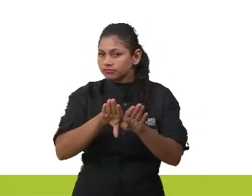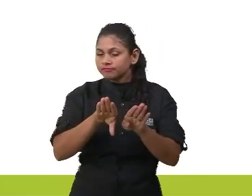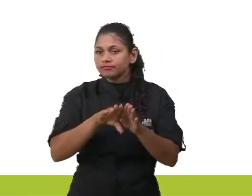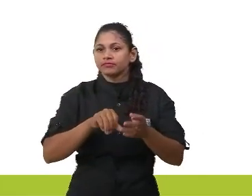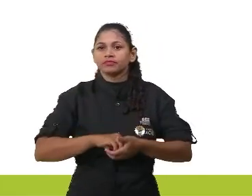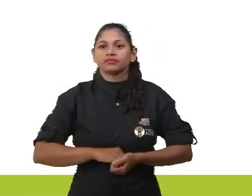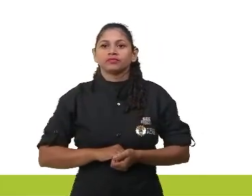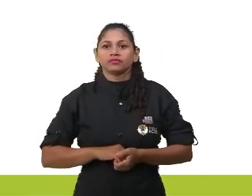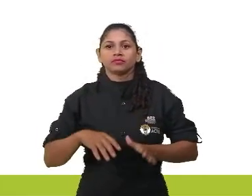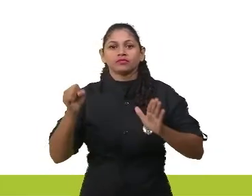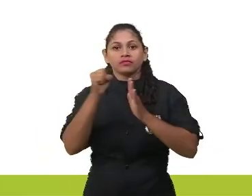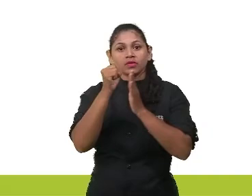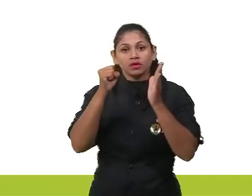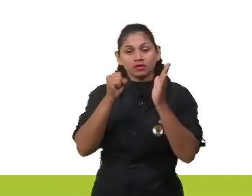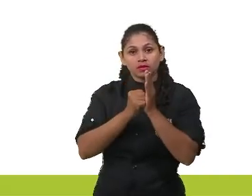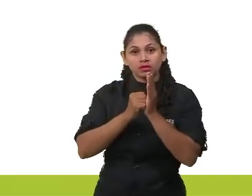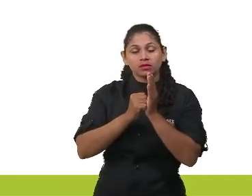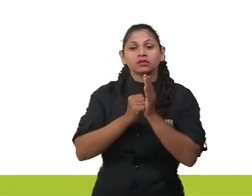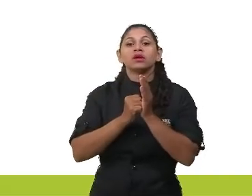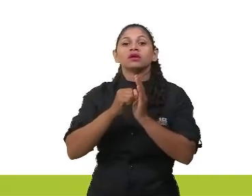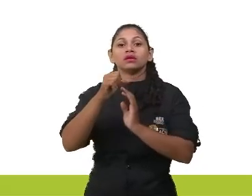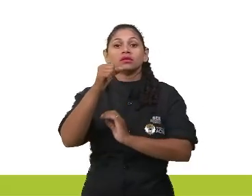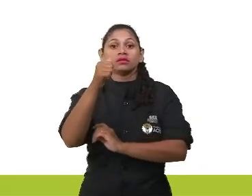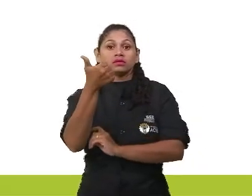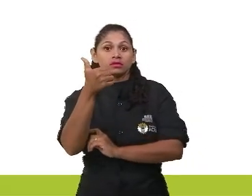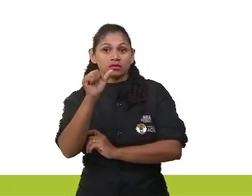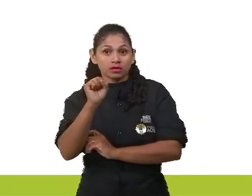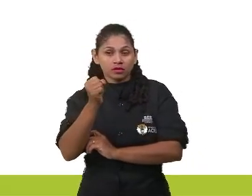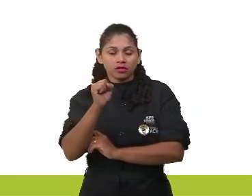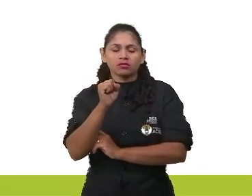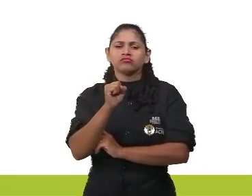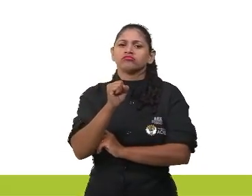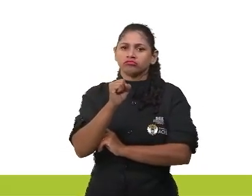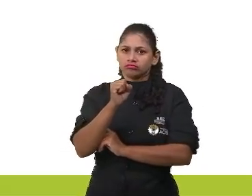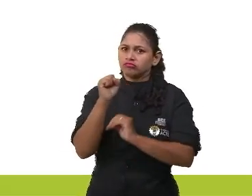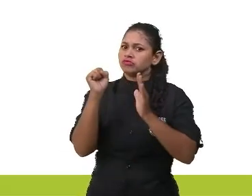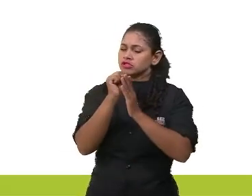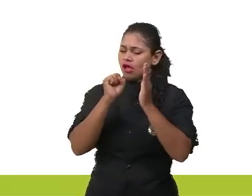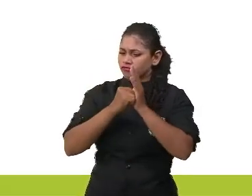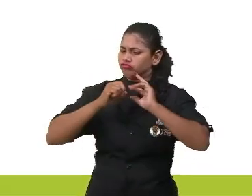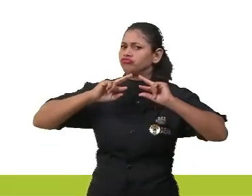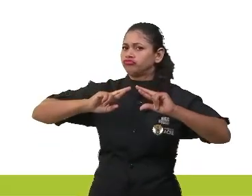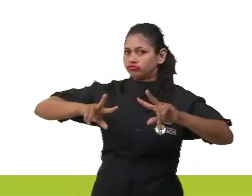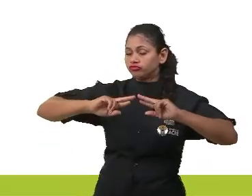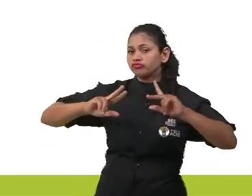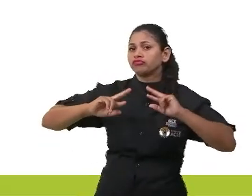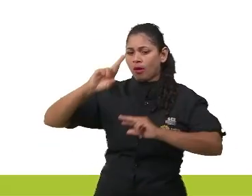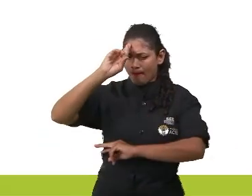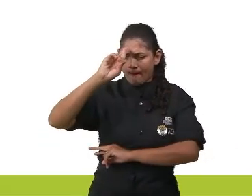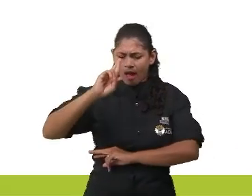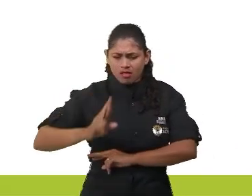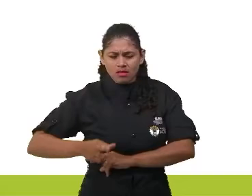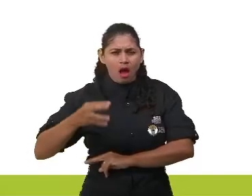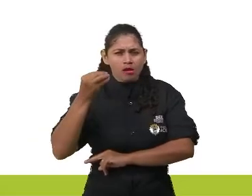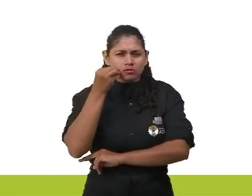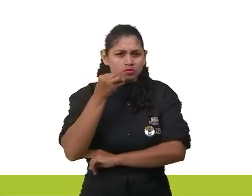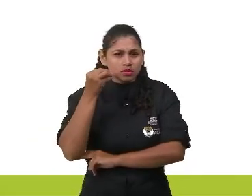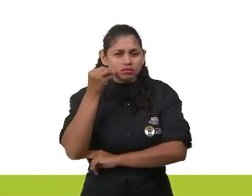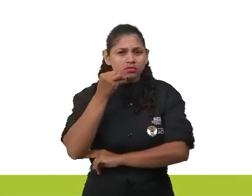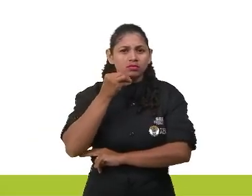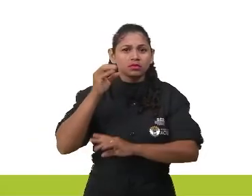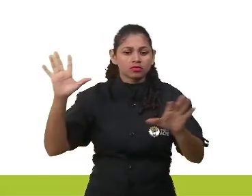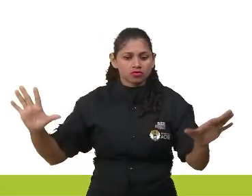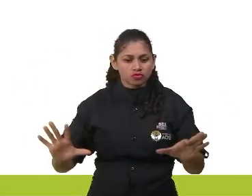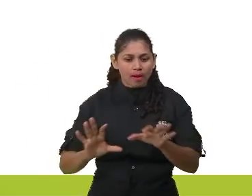século XVIII é, por diversas razões, um século diferenciado. Razão e experimentação